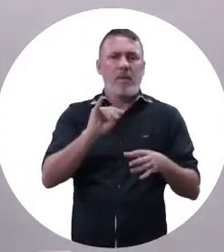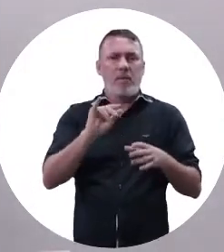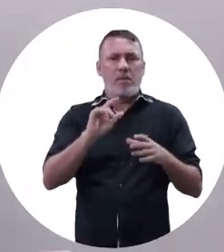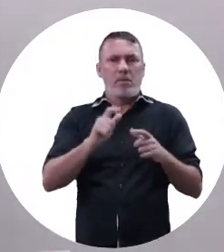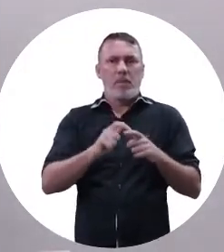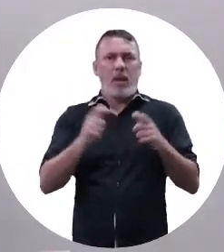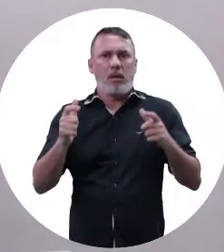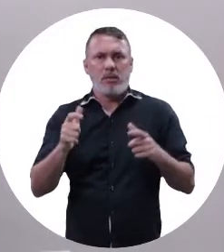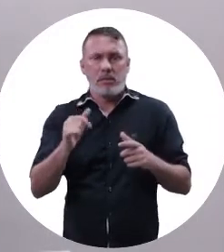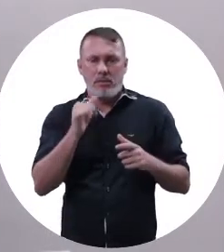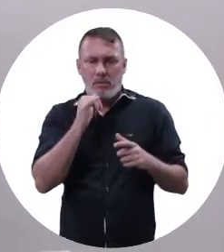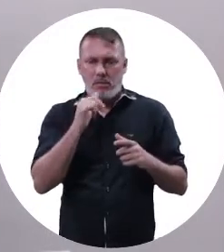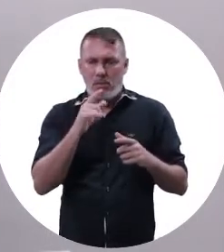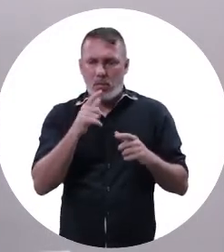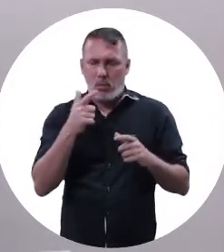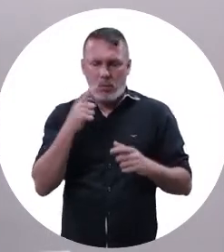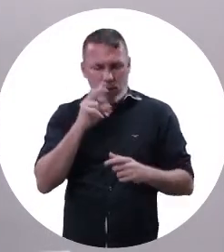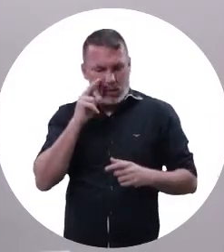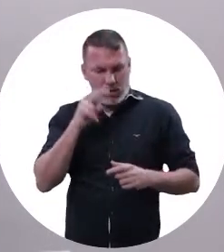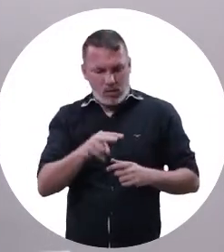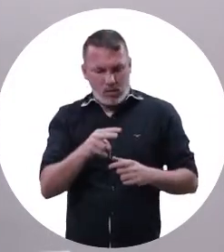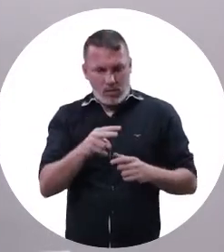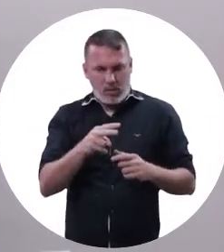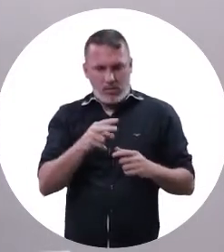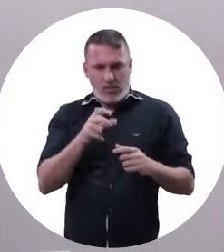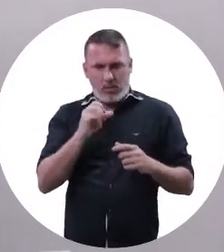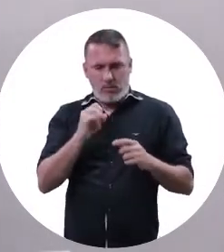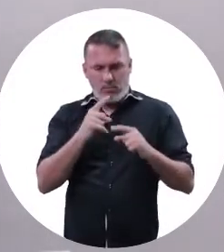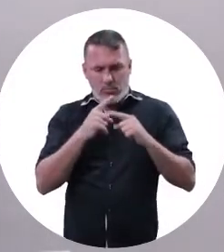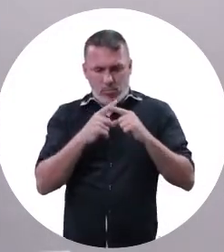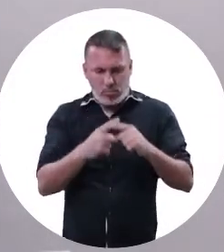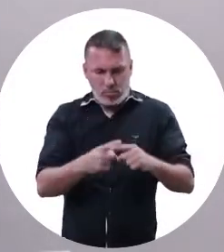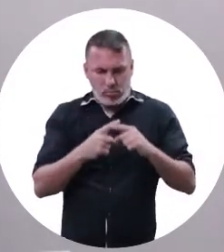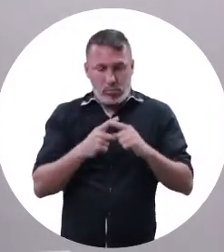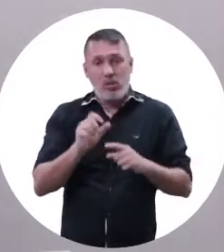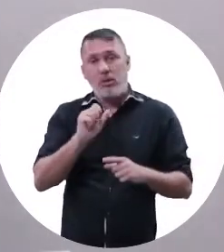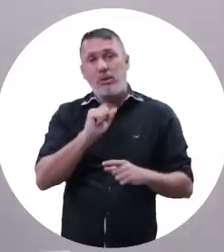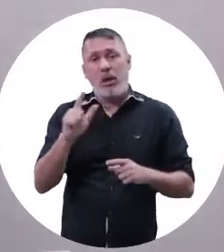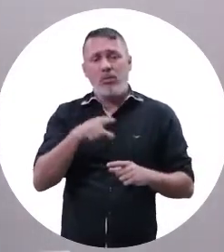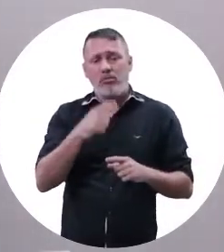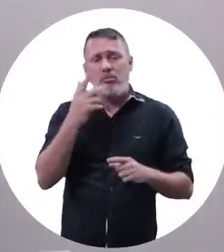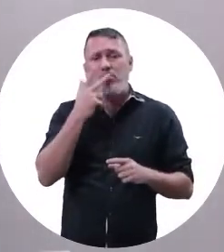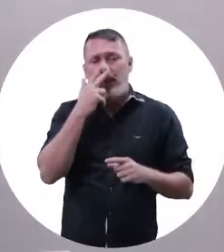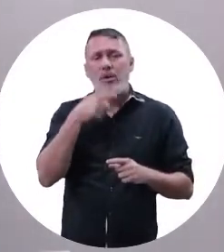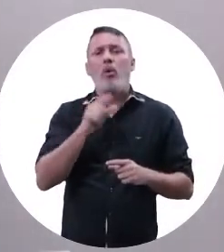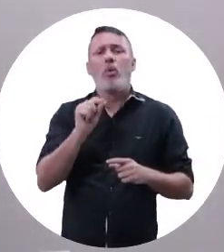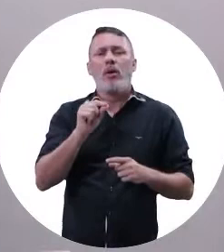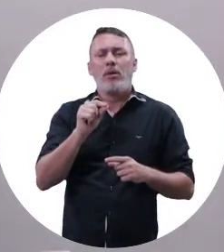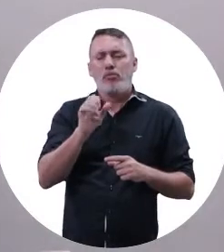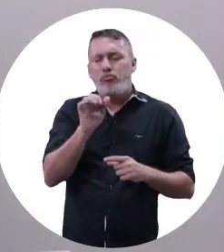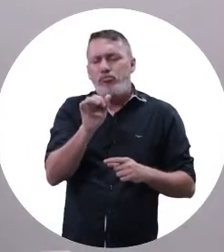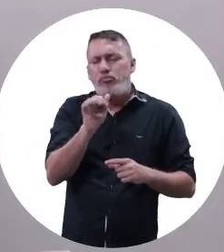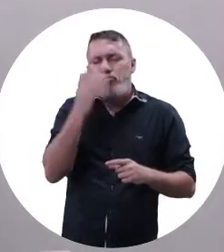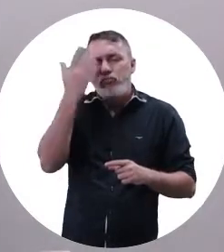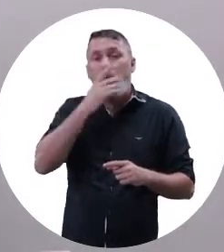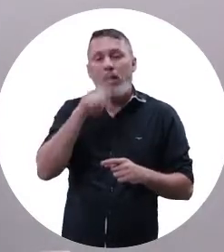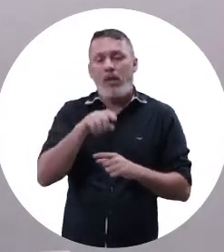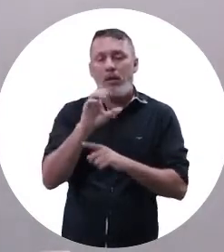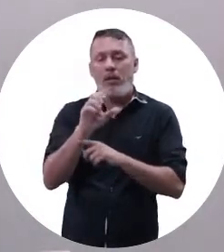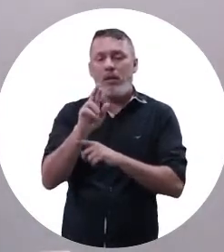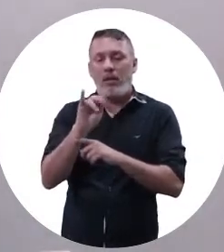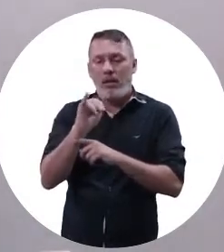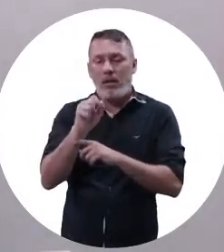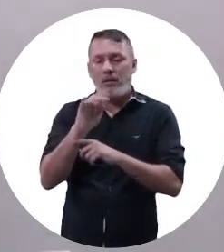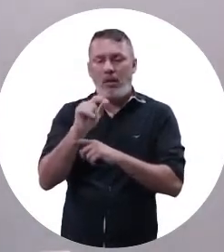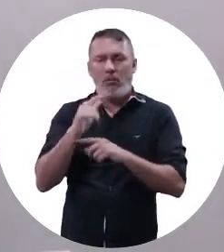aumentar a visão de um retículo cristalino, você vai perceber que são pequenos cristais formando esse sal.